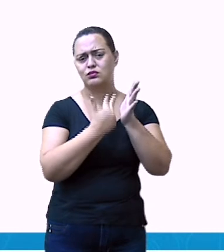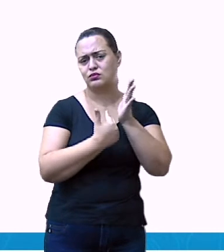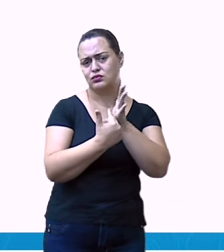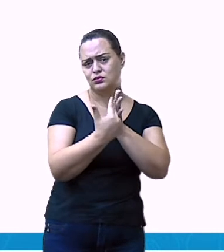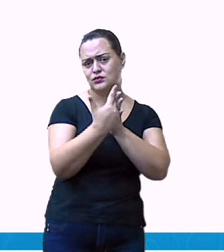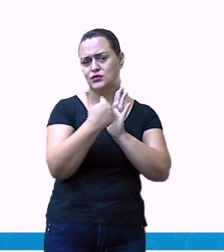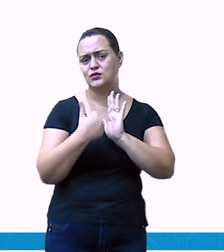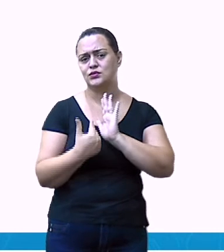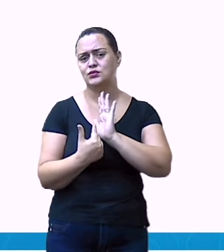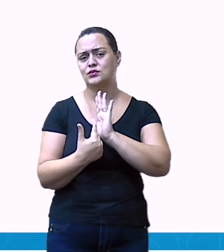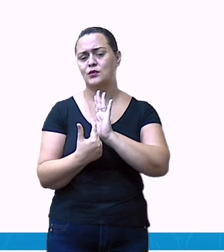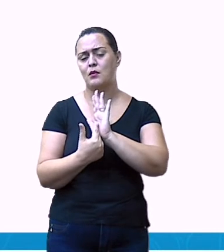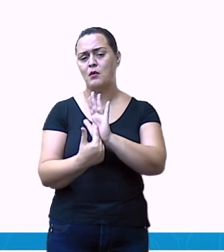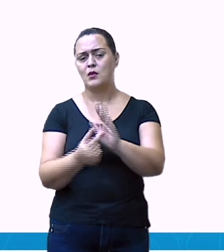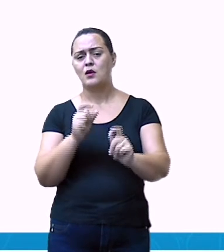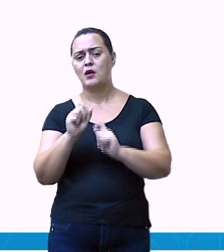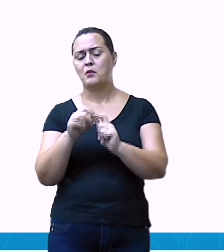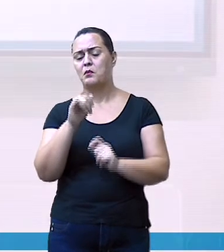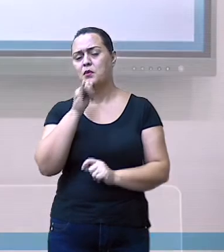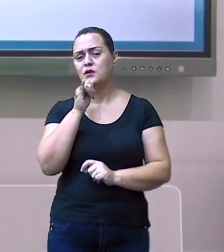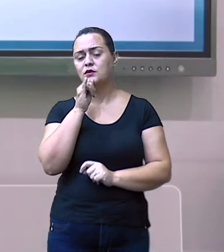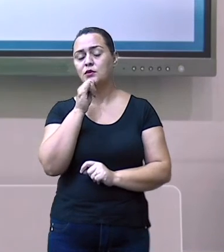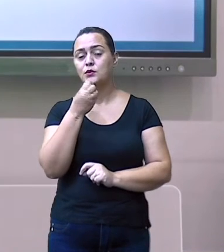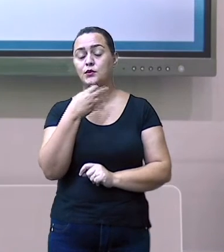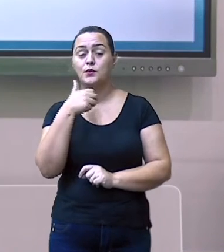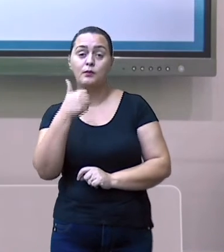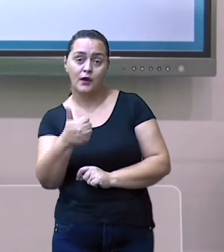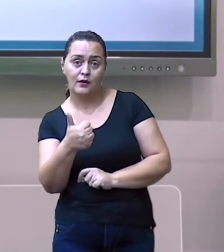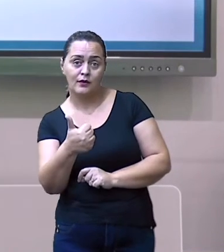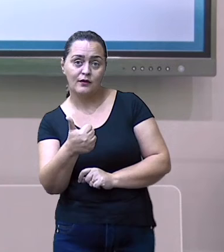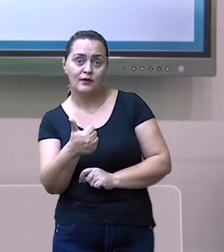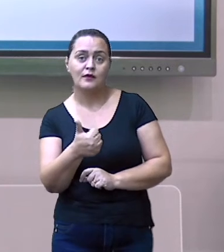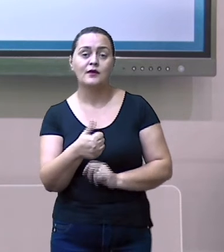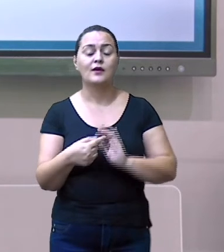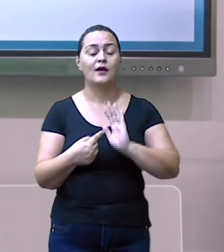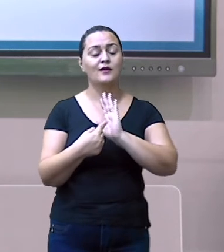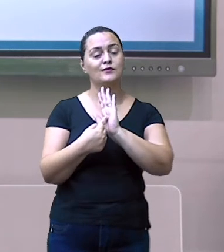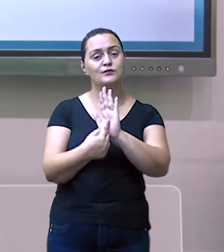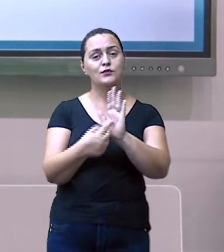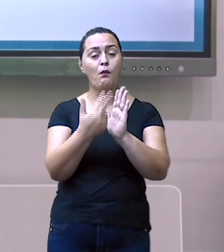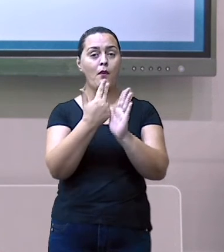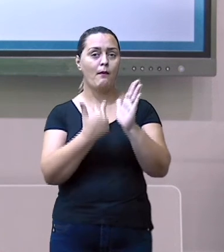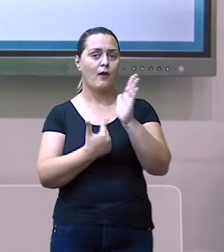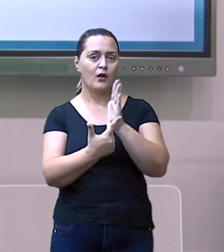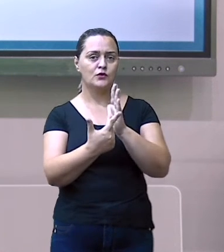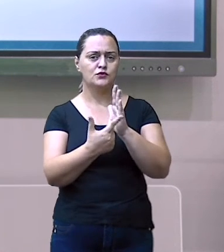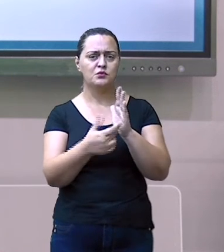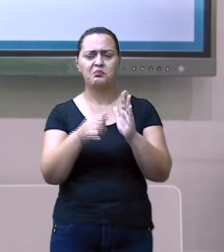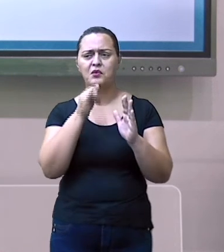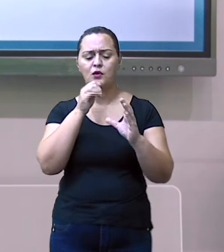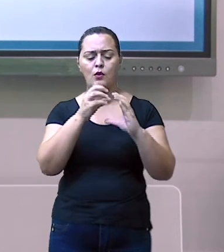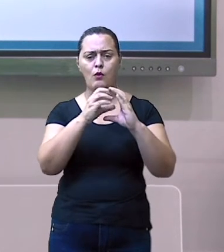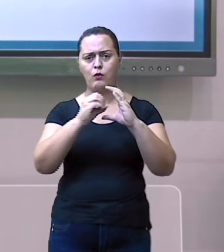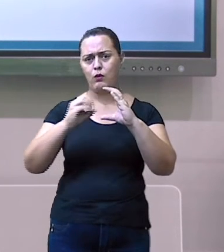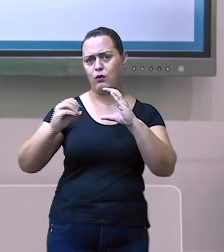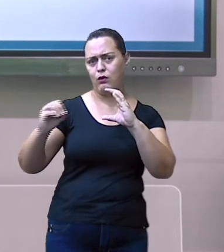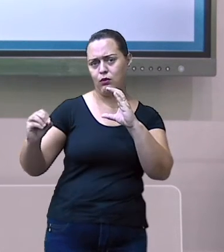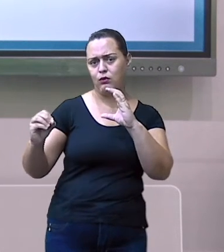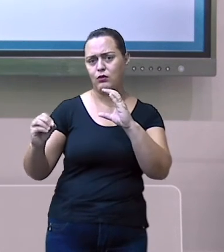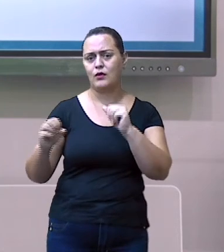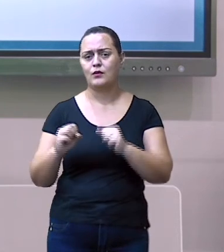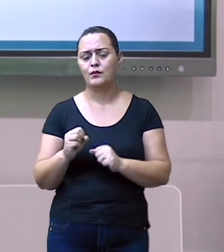bem ali o joinha, beijinhos, um emoji mandando um beijinho. Então, crie um emoji